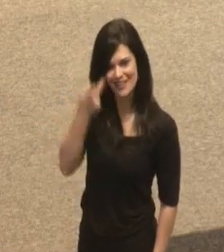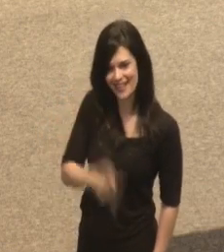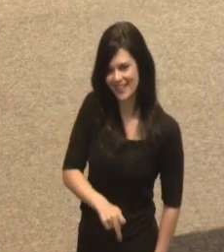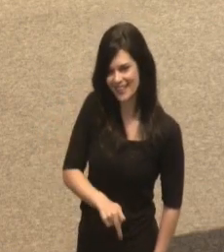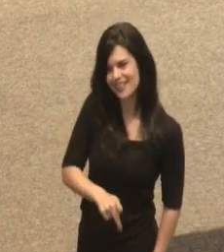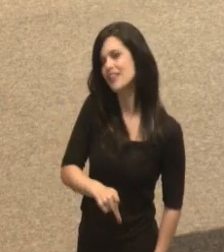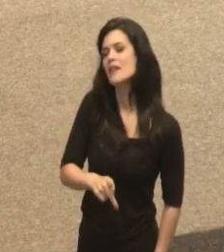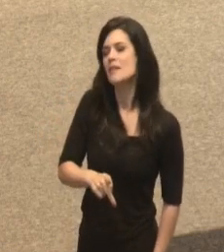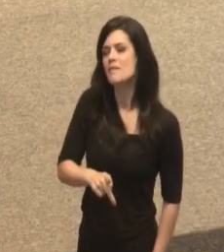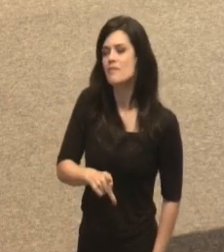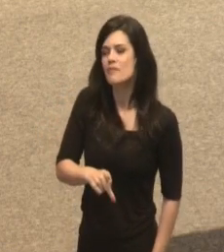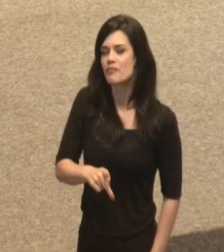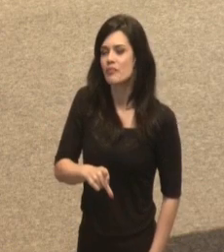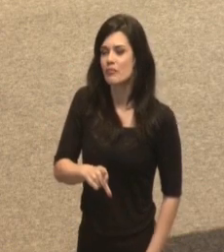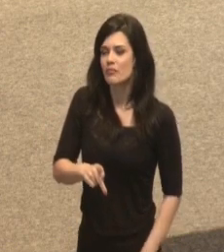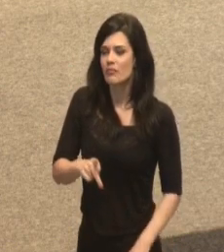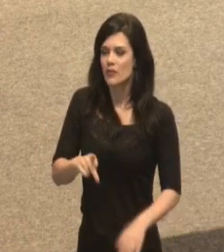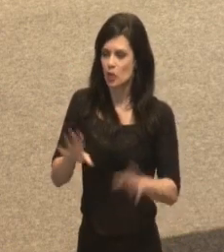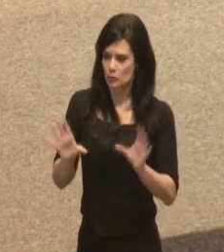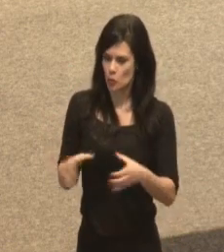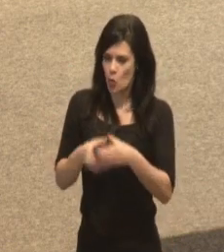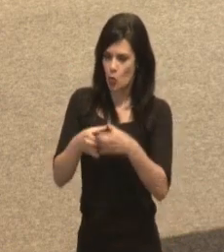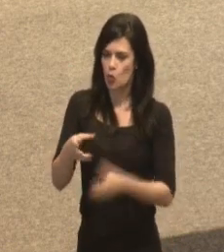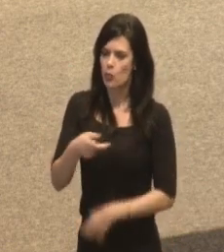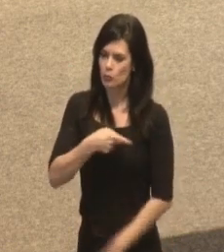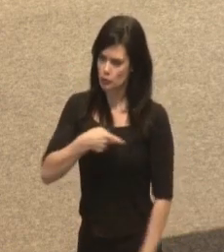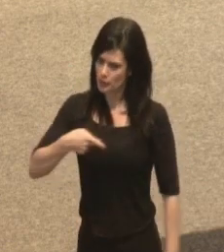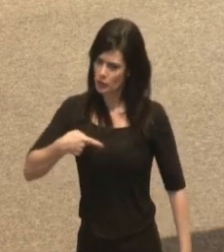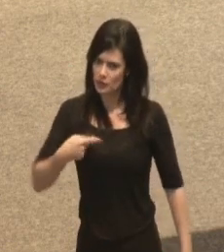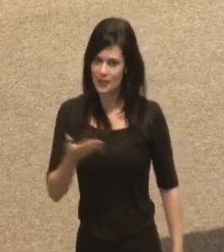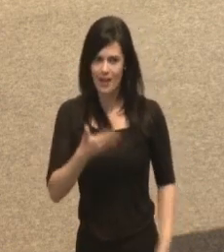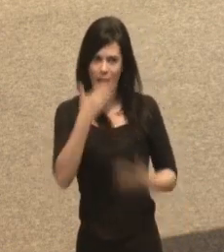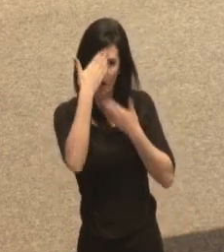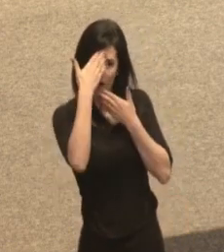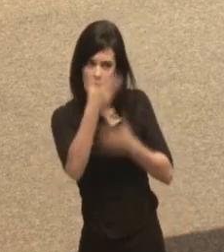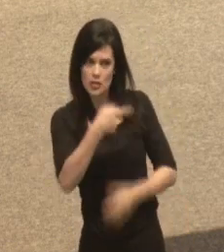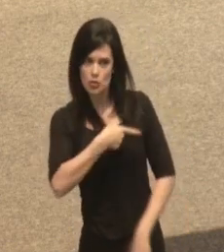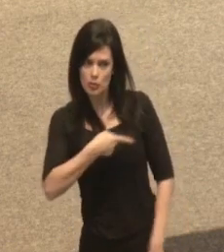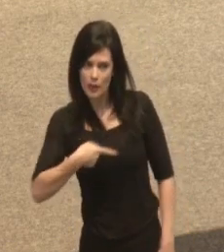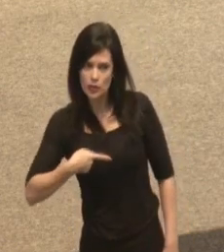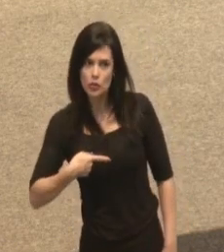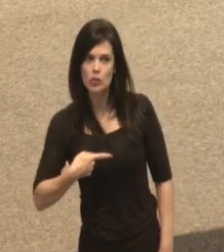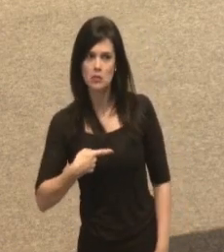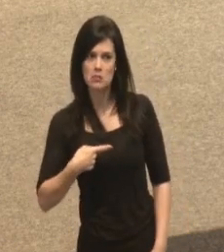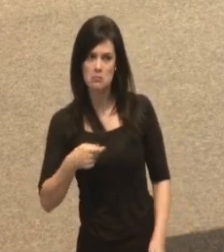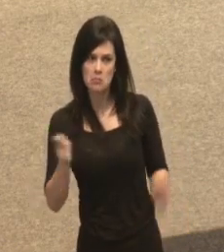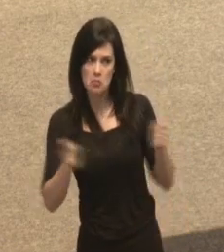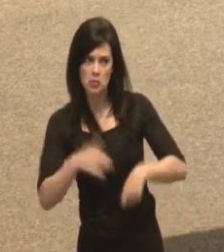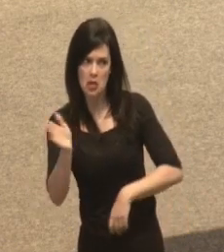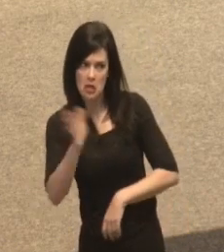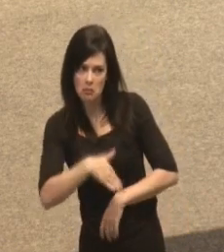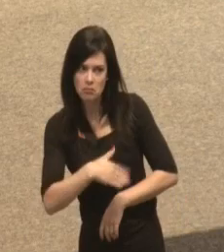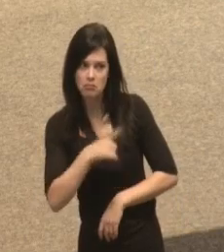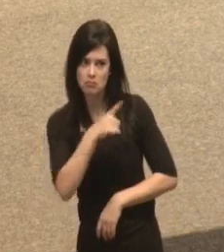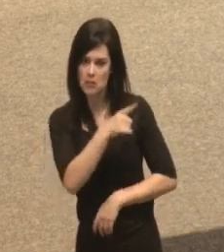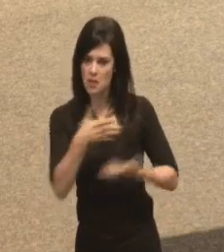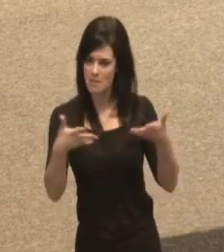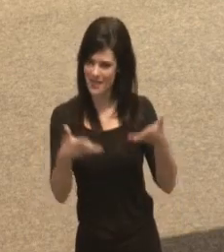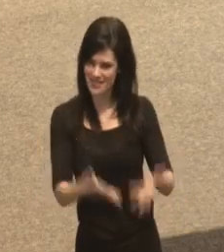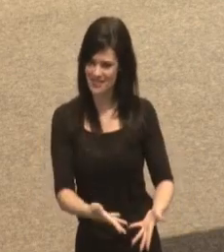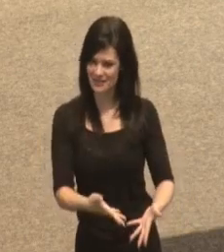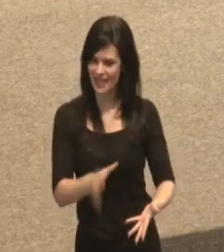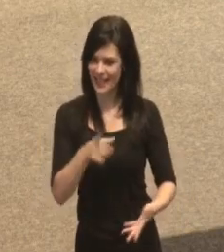Convenção Batista do Planalto, juntamente com a Ordem dos Pastores. Eu quero agradecer aos pastores que estiveram inclusive presentes ontem ali. Temos